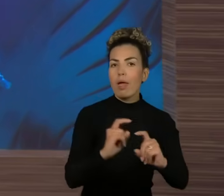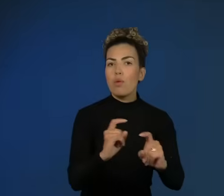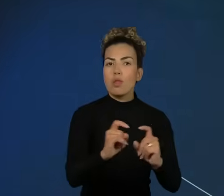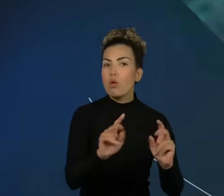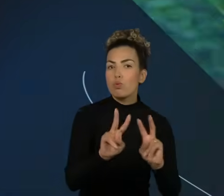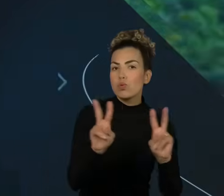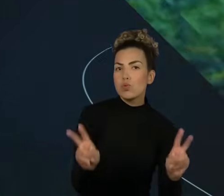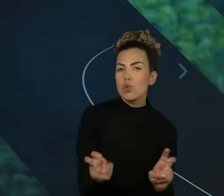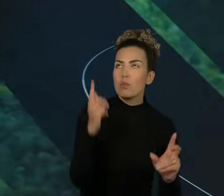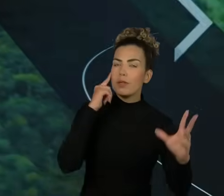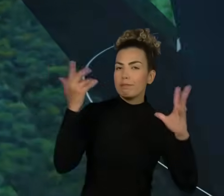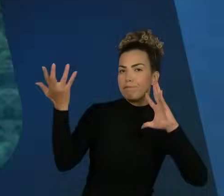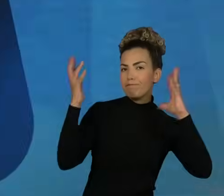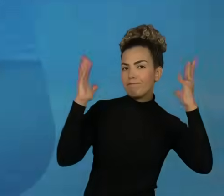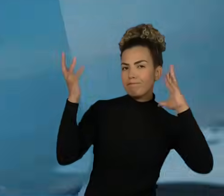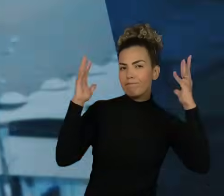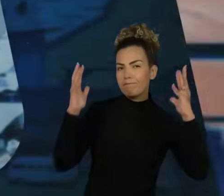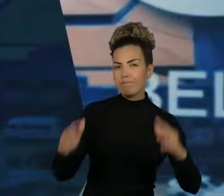global.